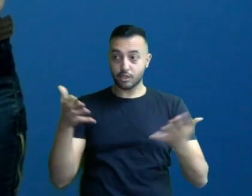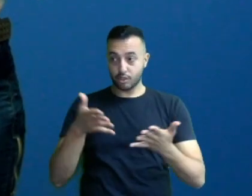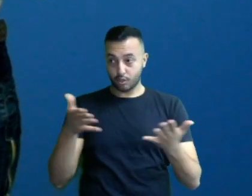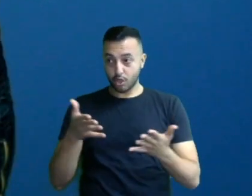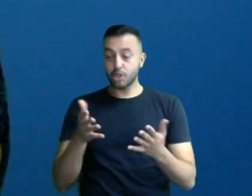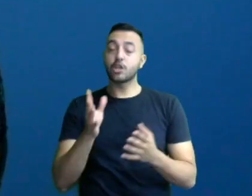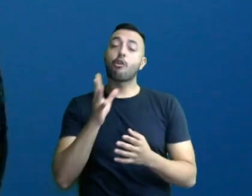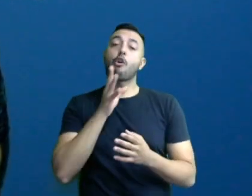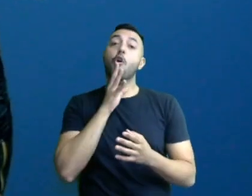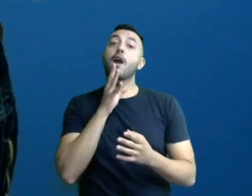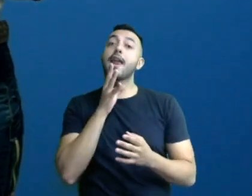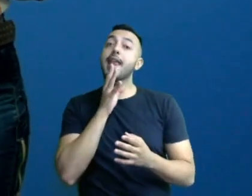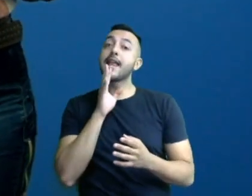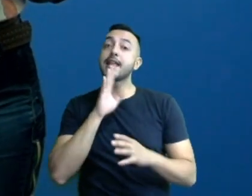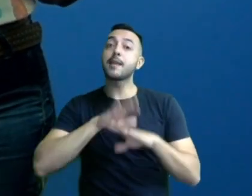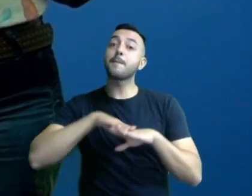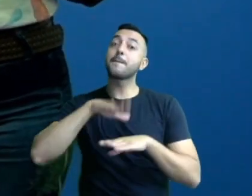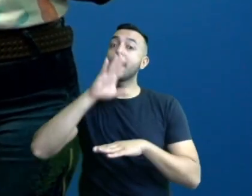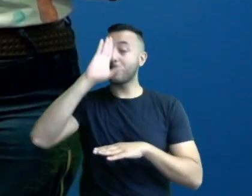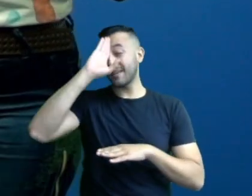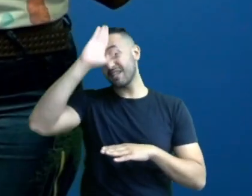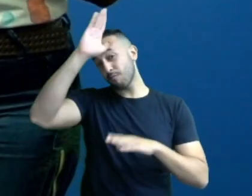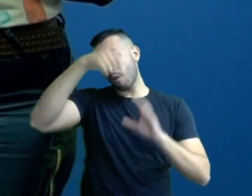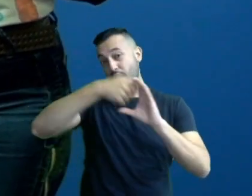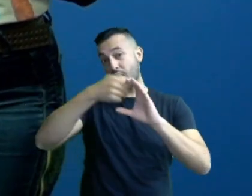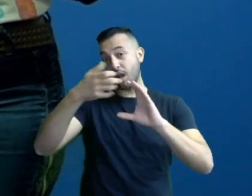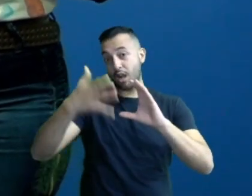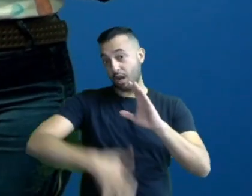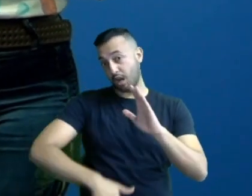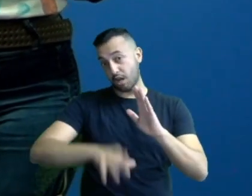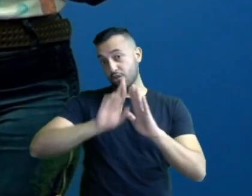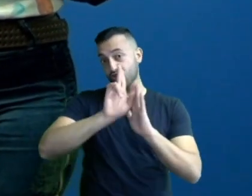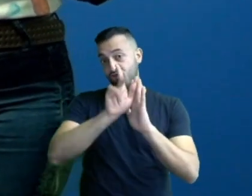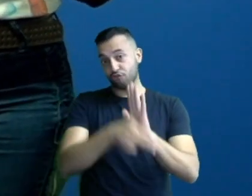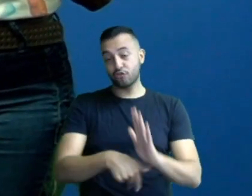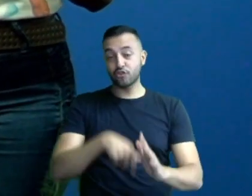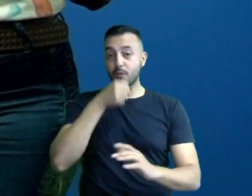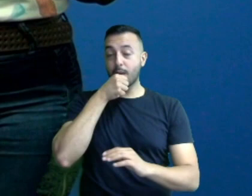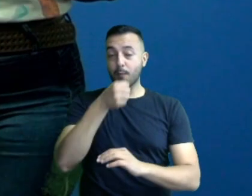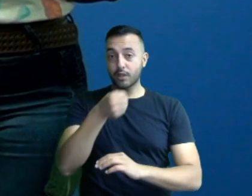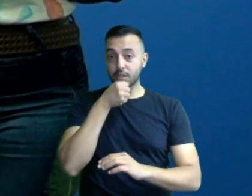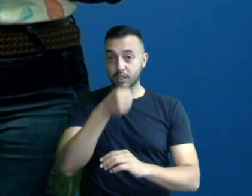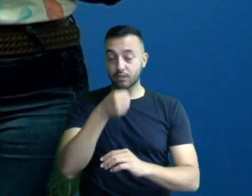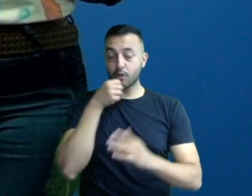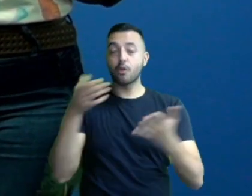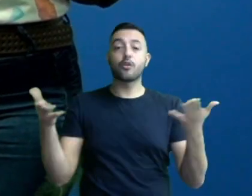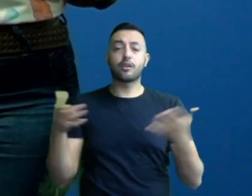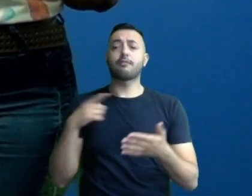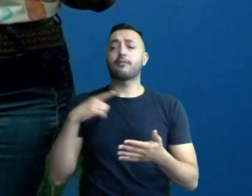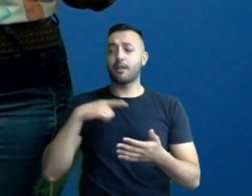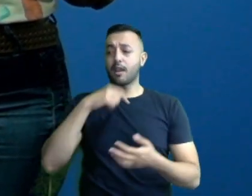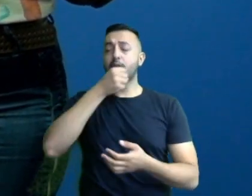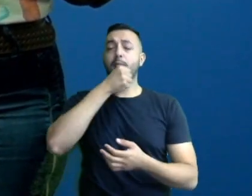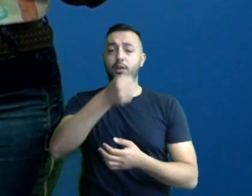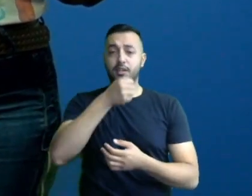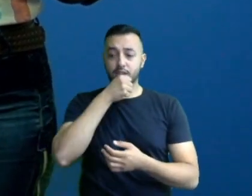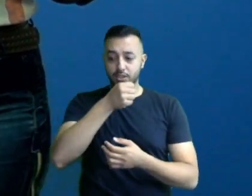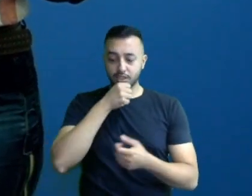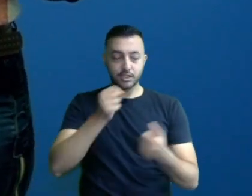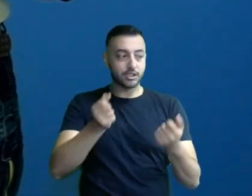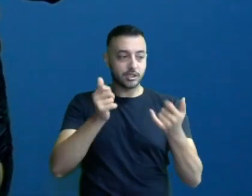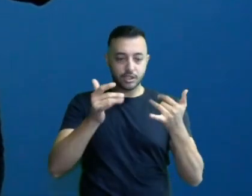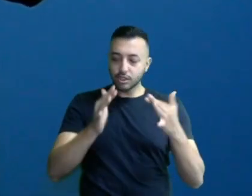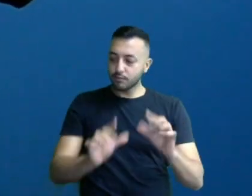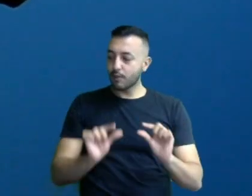é conhecer as principais características e estrutura do gênero reportagem. Então, eu trouxe para vocês uma reportagem que